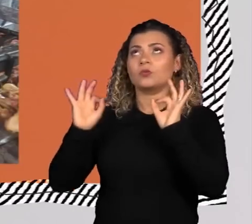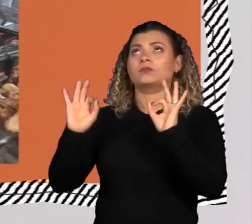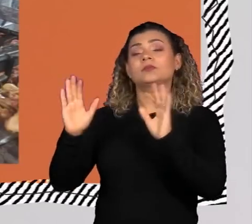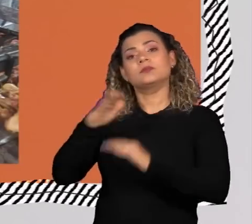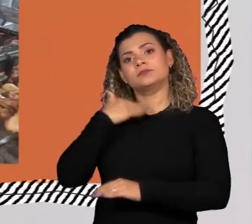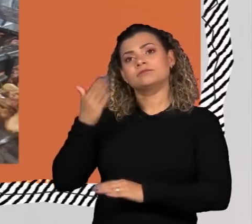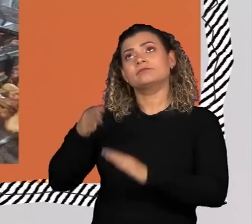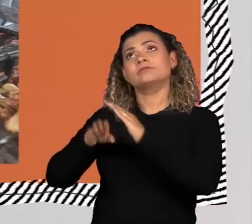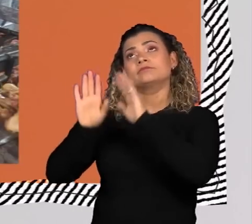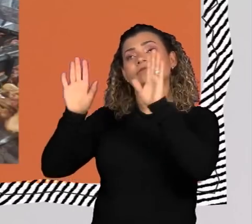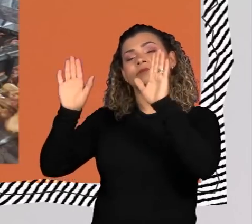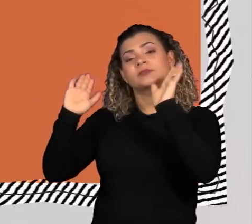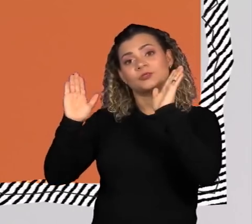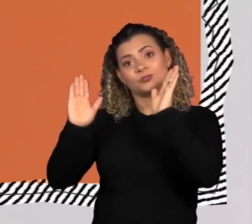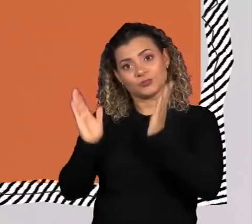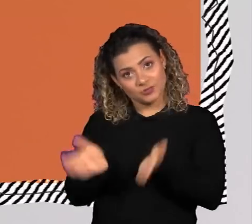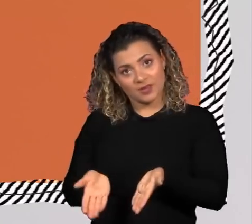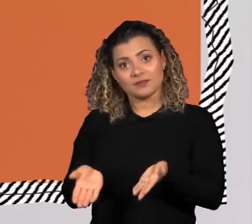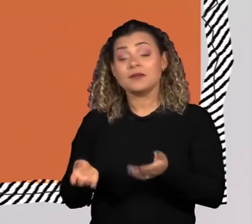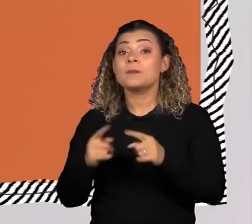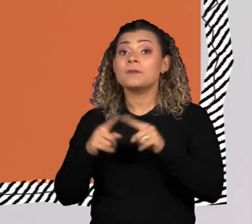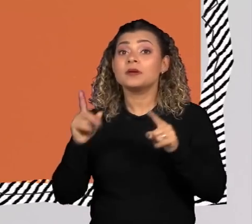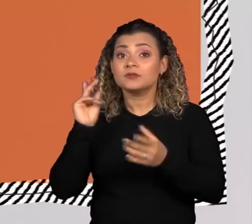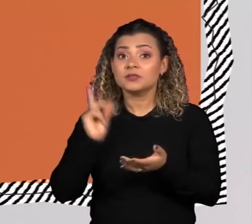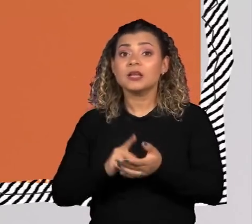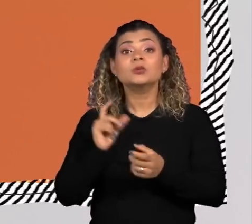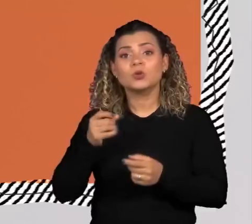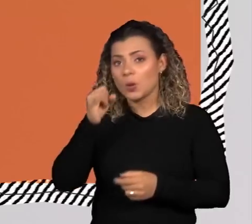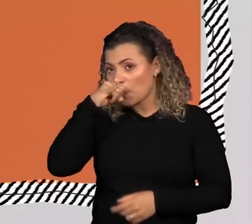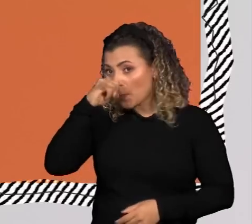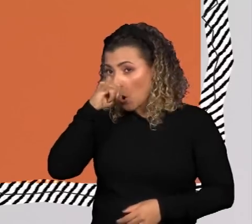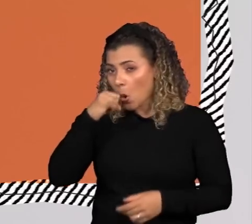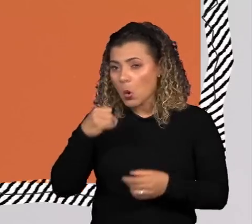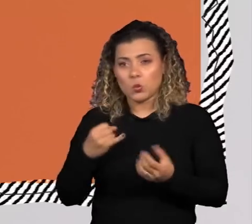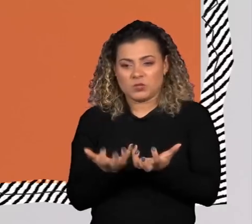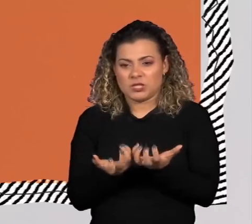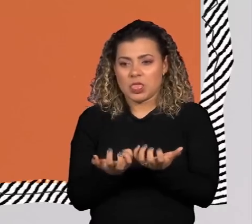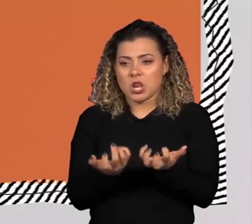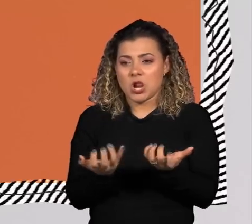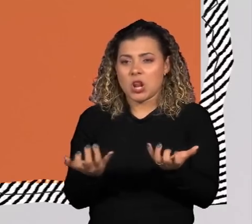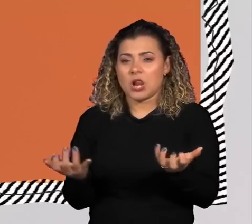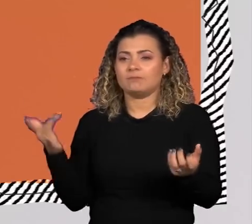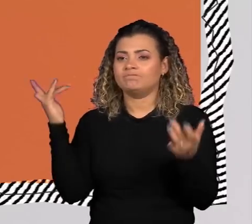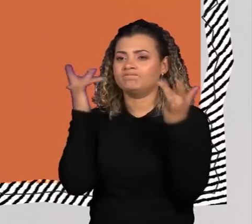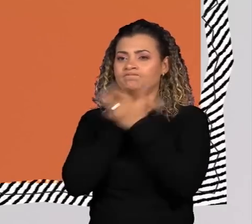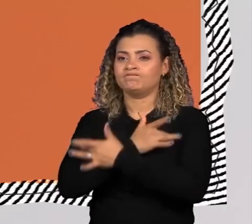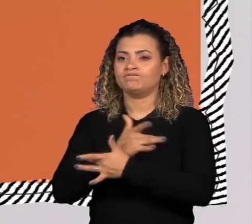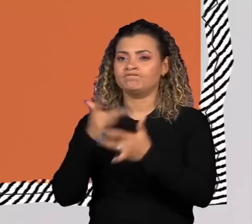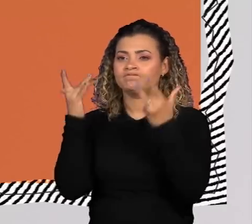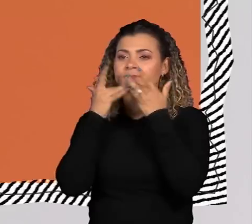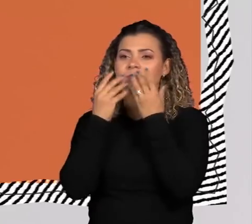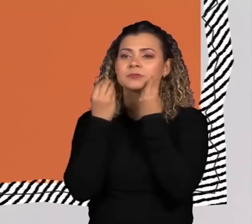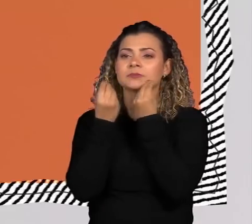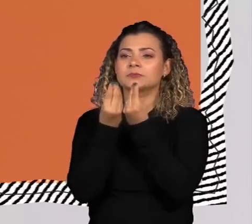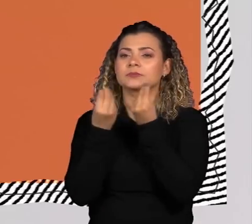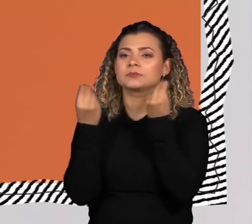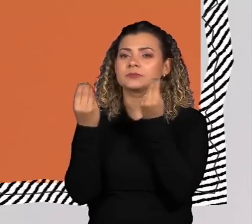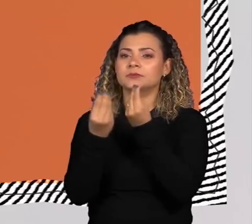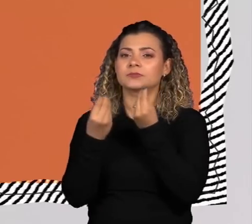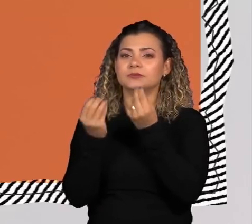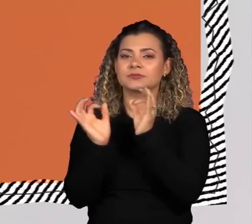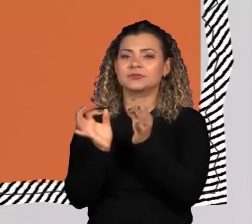que Deus Zeca nos Tormena. perdoe. Precisa pedir perdão para comer leitoa agora? Não? Mas por quê? Porque agora é tudo proibido. Imagina, então eu vou pro